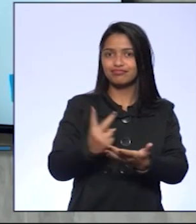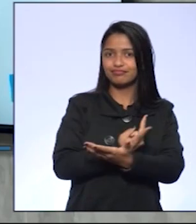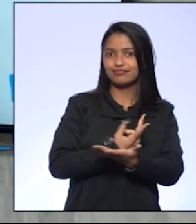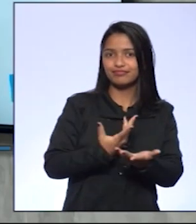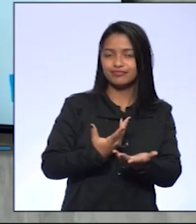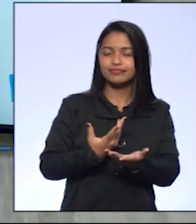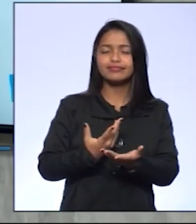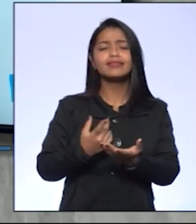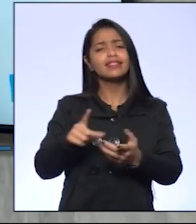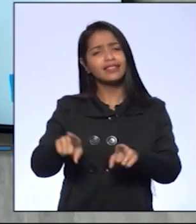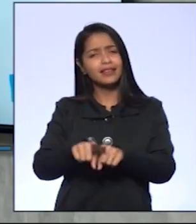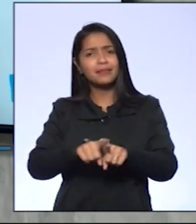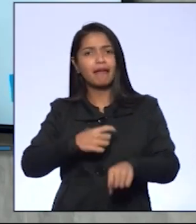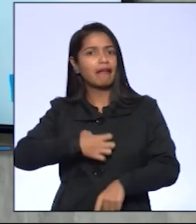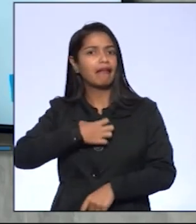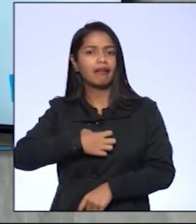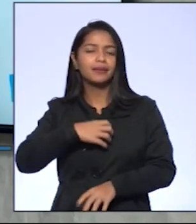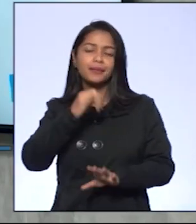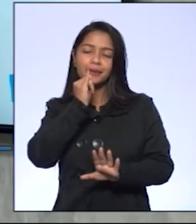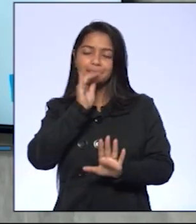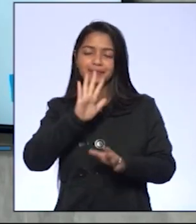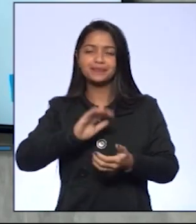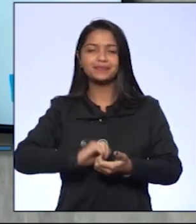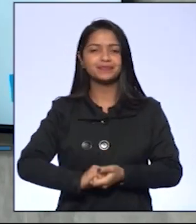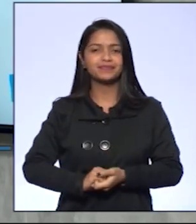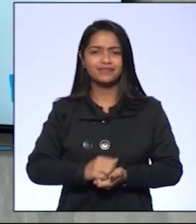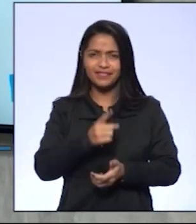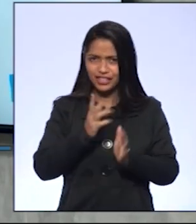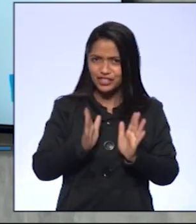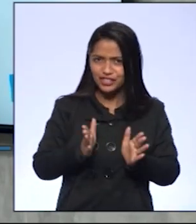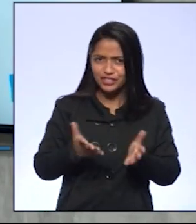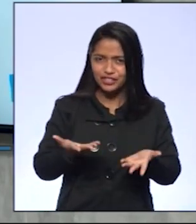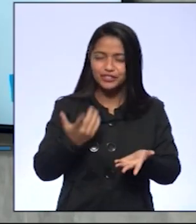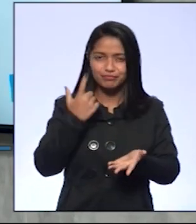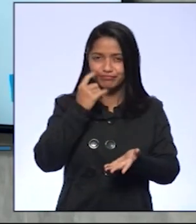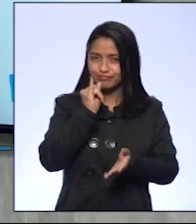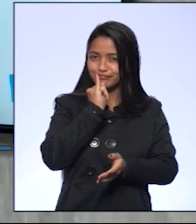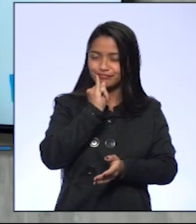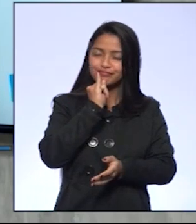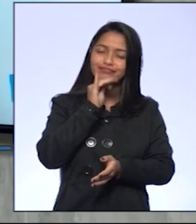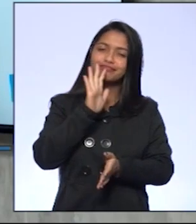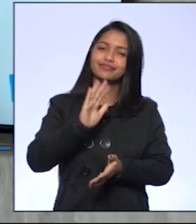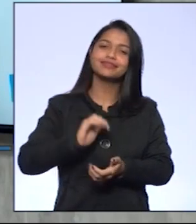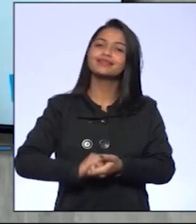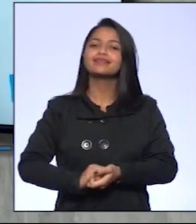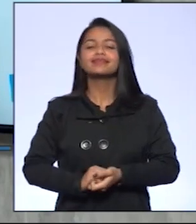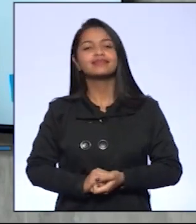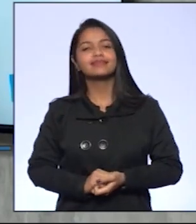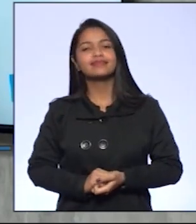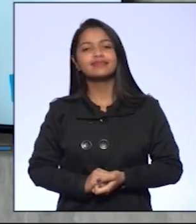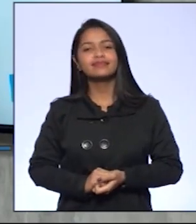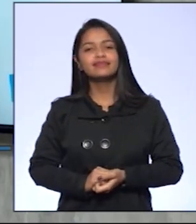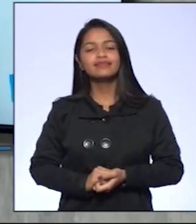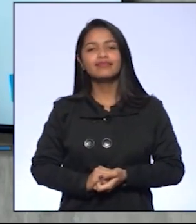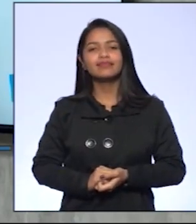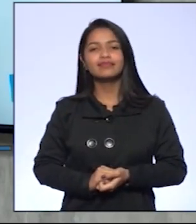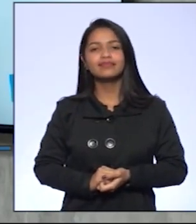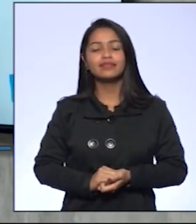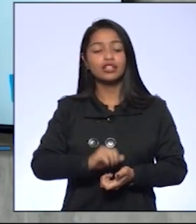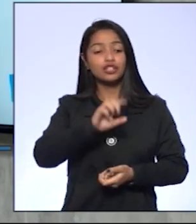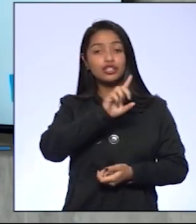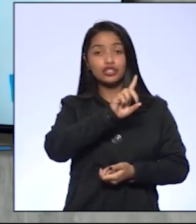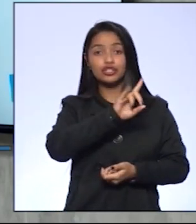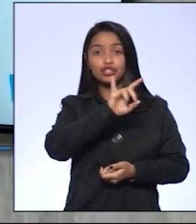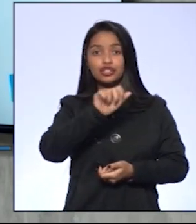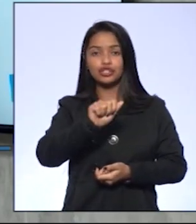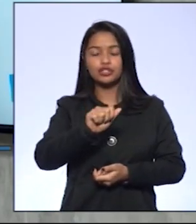está muito nervoso. Gente, quem aqui já não passou por uma situação assim, ó? Vai lá um dia organizar as coisas, pega